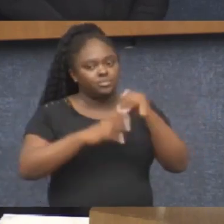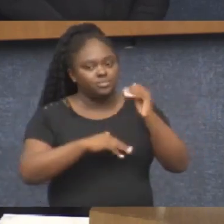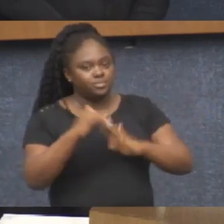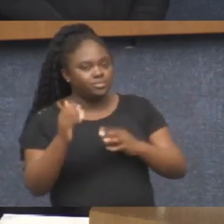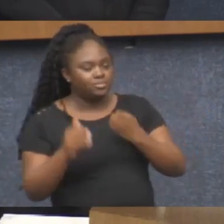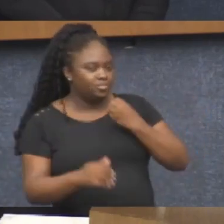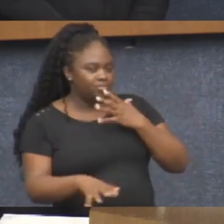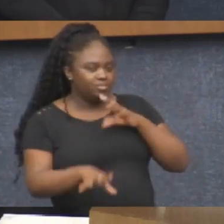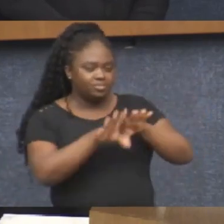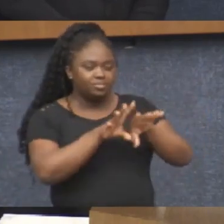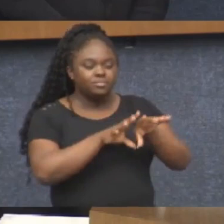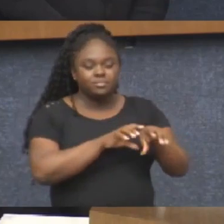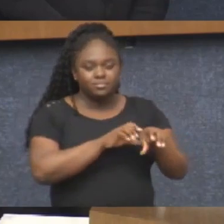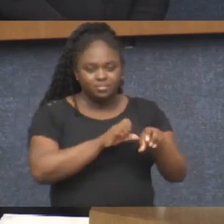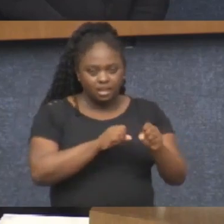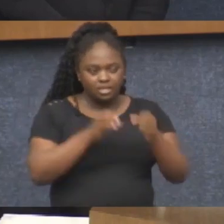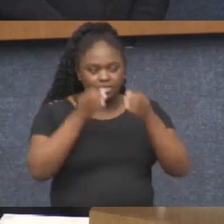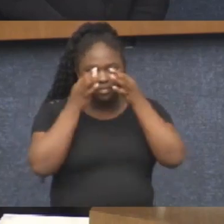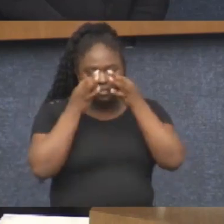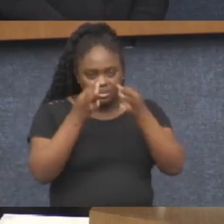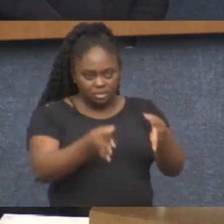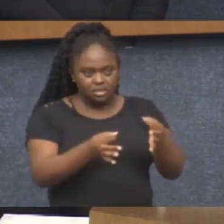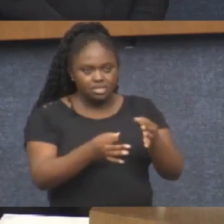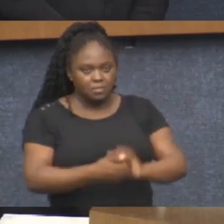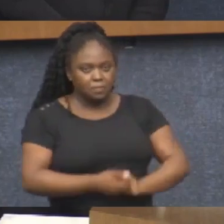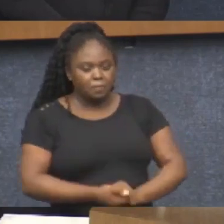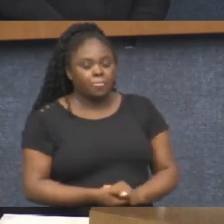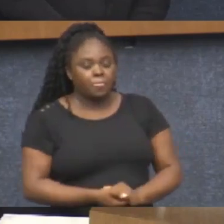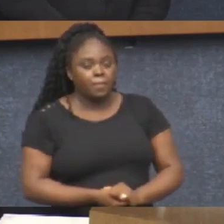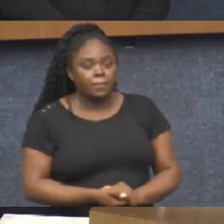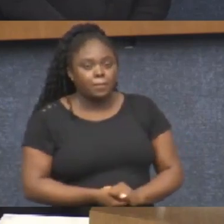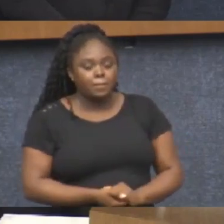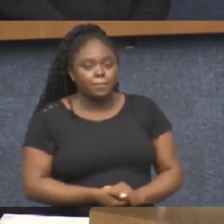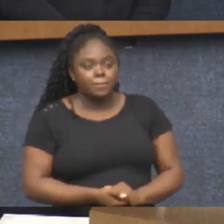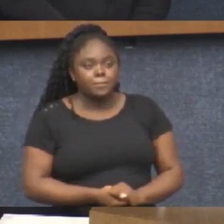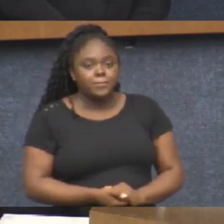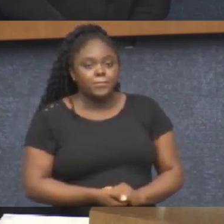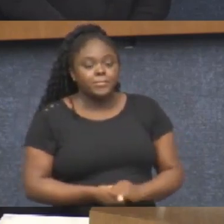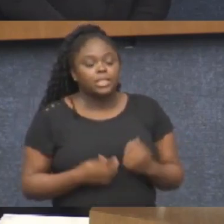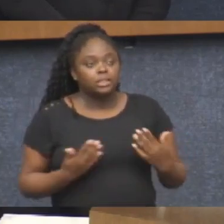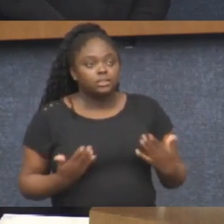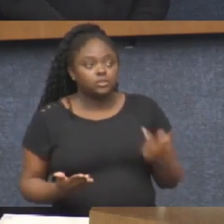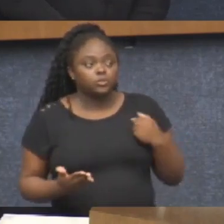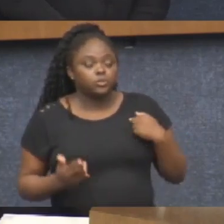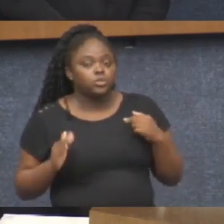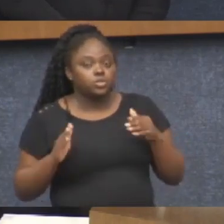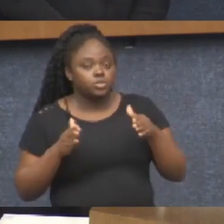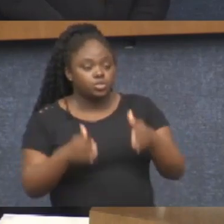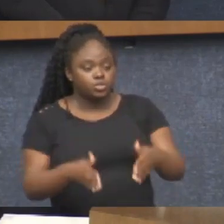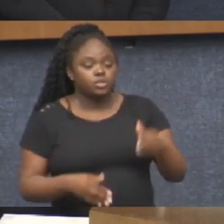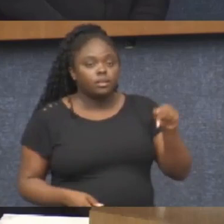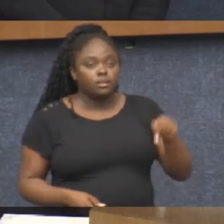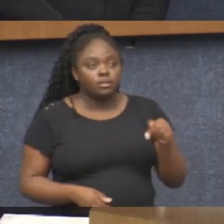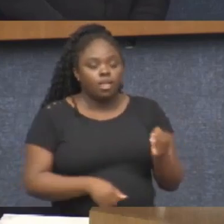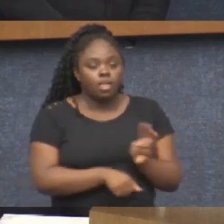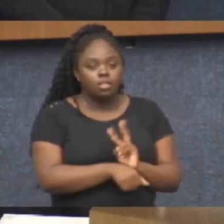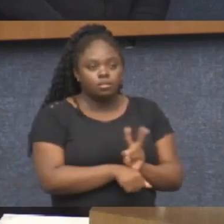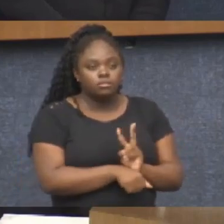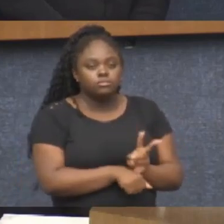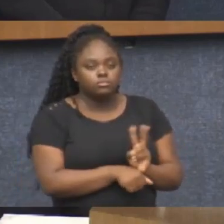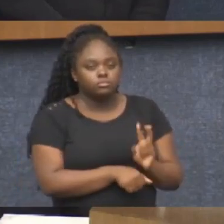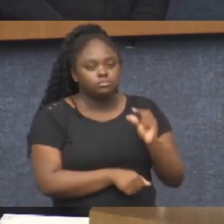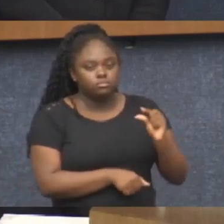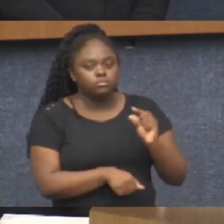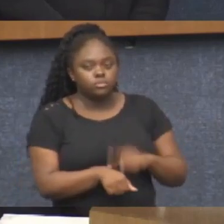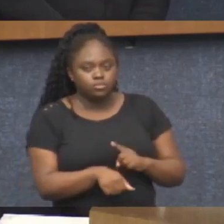bem formados para a atenção primária, né? Então, né, cheguei aqui na gerência, tem muito pouco